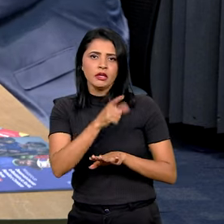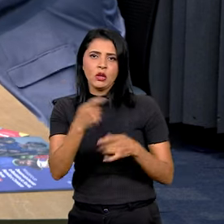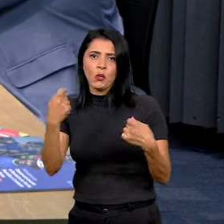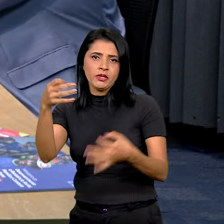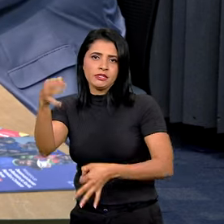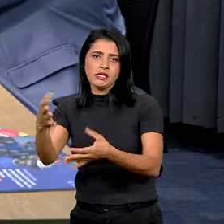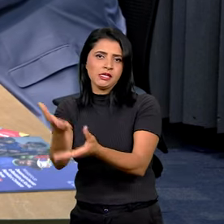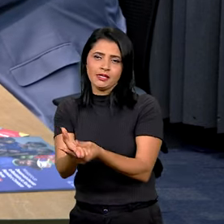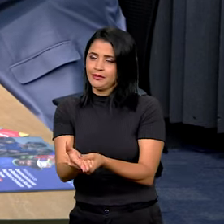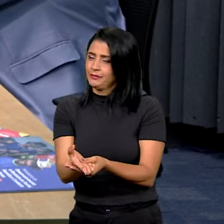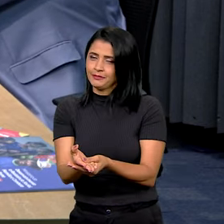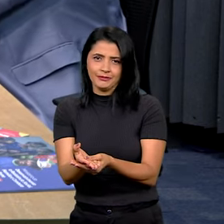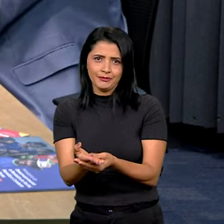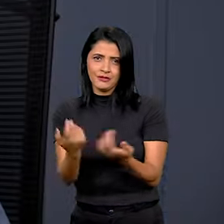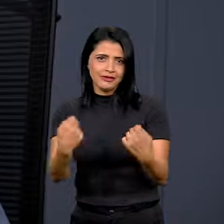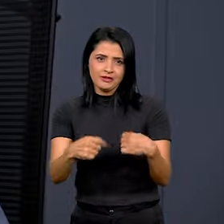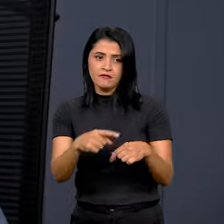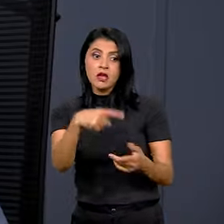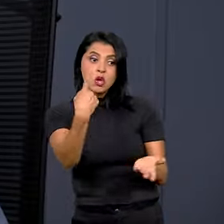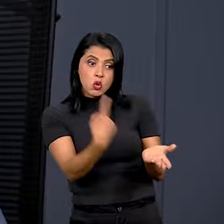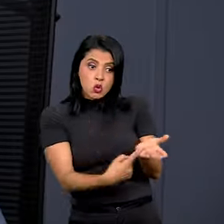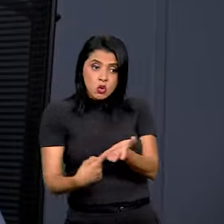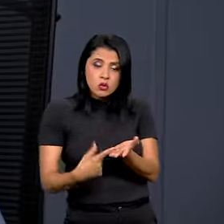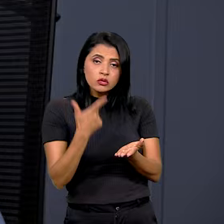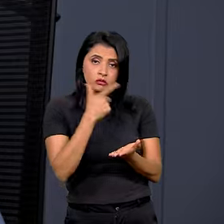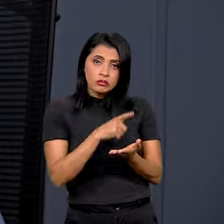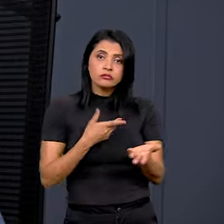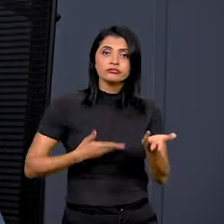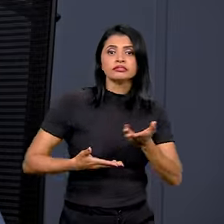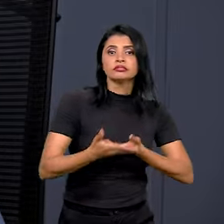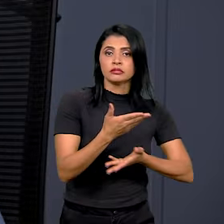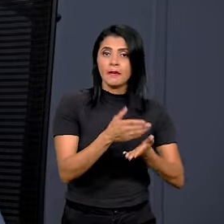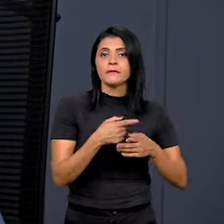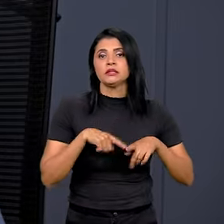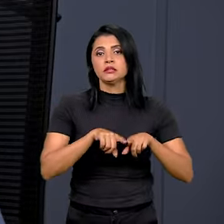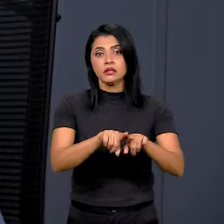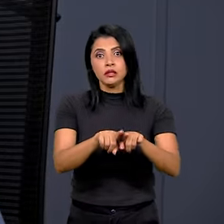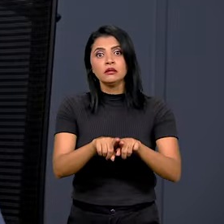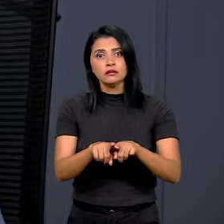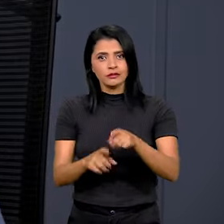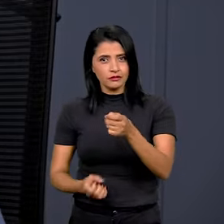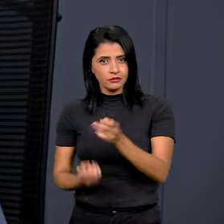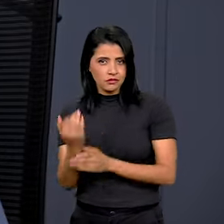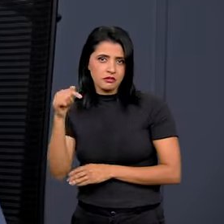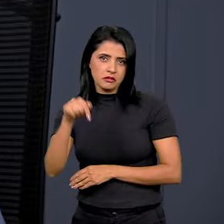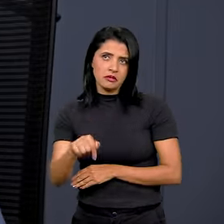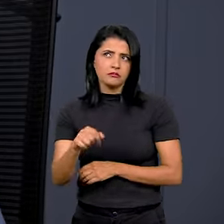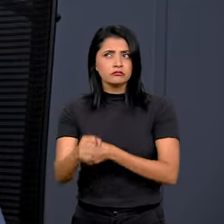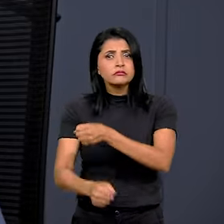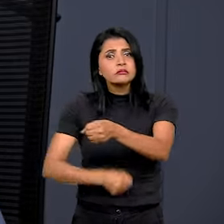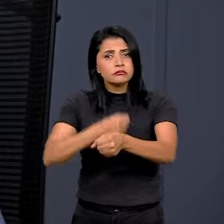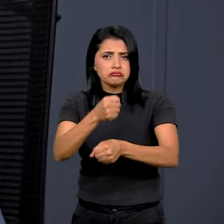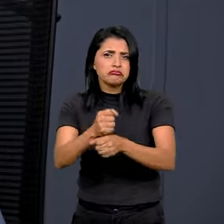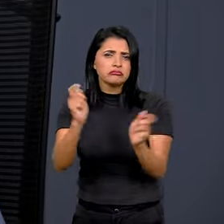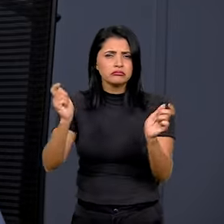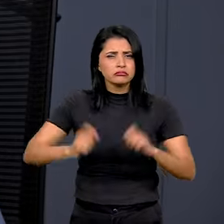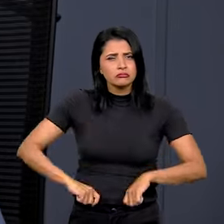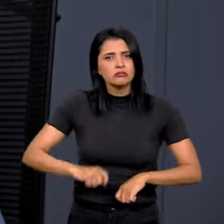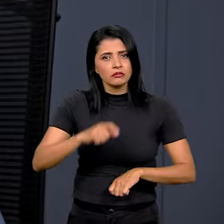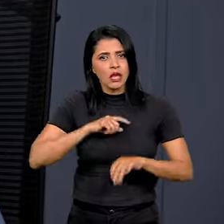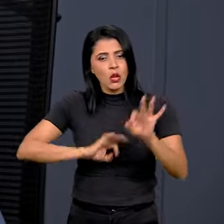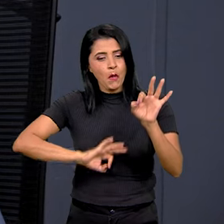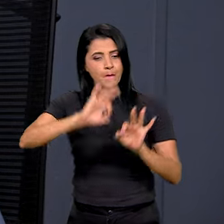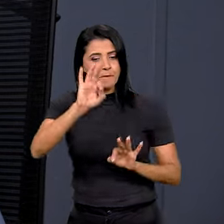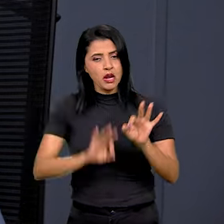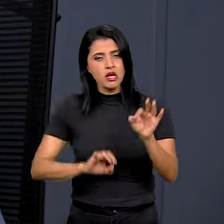inclusive sem processo judicial ou seja tentar fazer um acordo com eles para que a gente possa construir isso a gente tá colocando aqui né Possivelmente pro ano que vem a gente